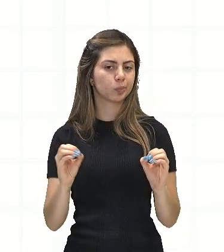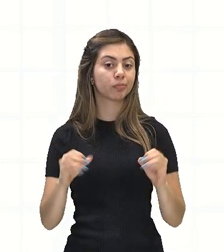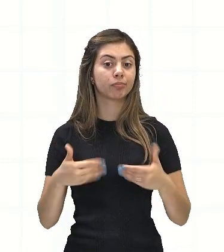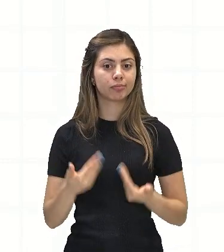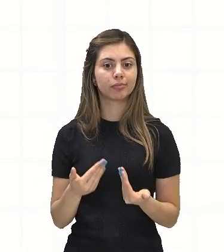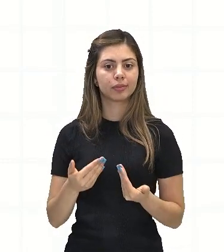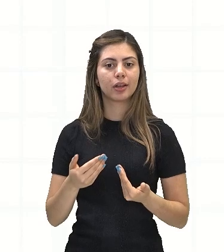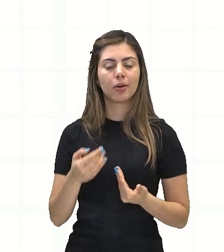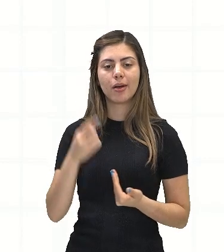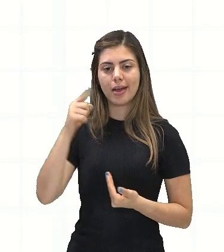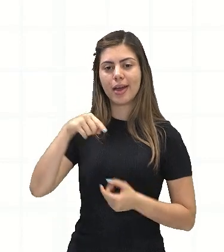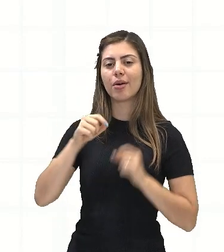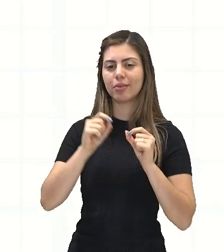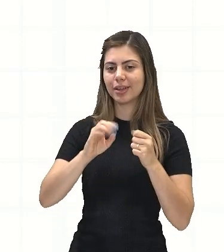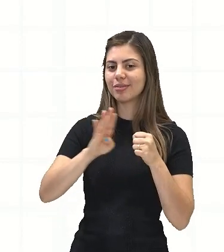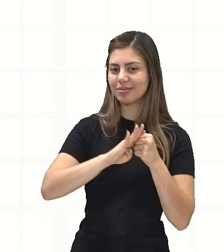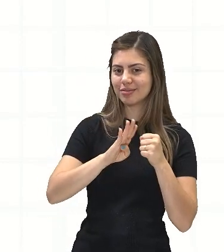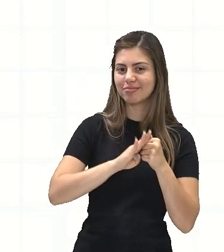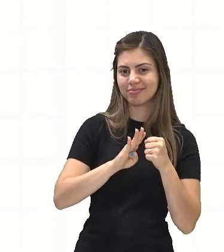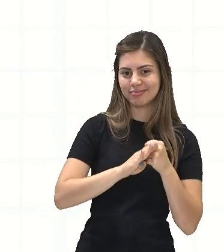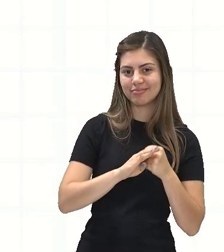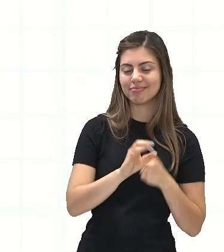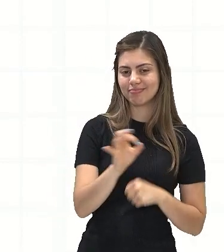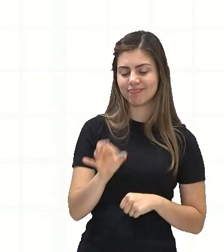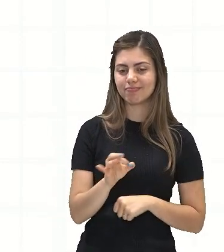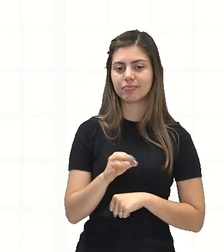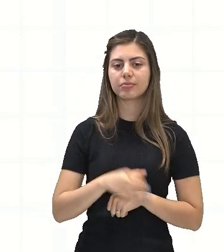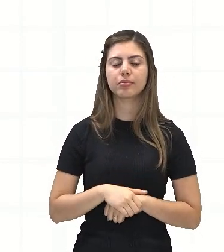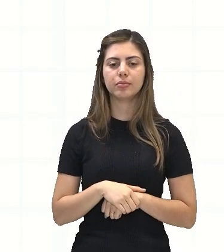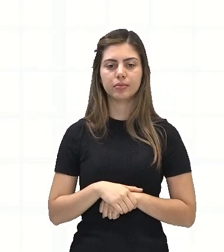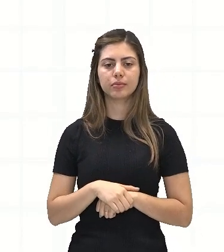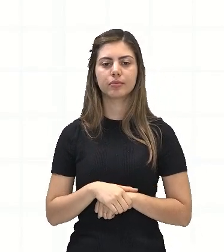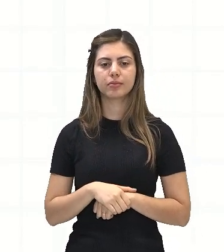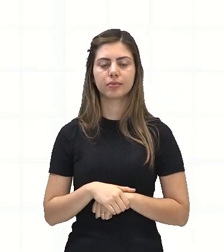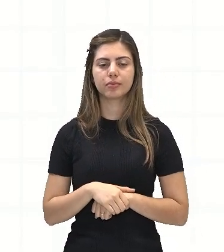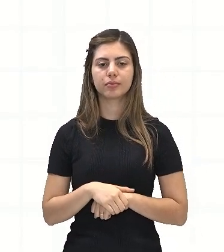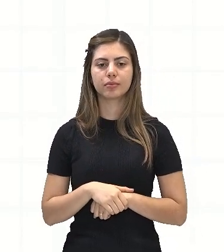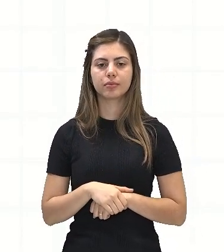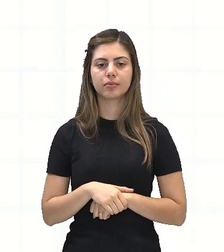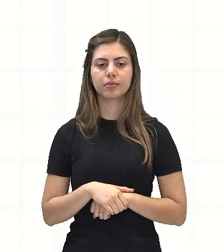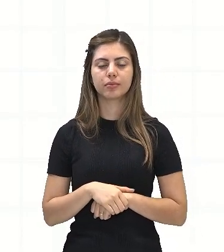que, em geral, é um substantivo, correto? Então, olhem só.